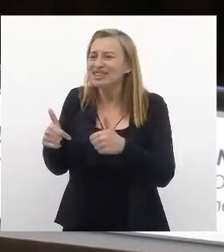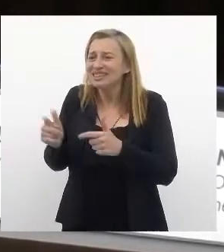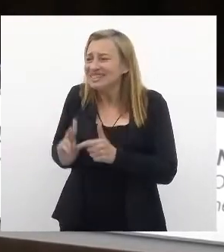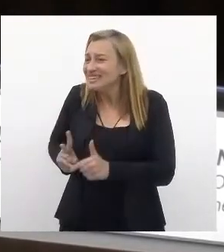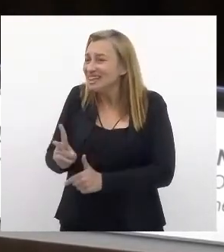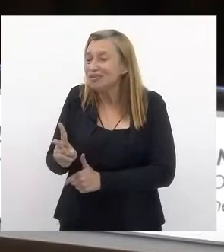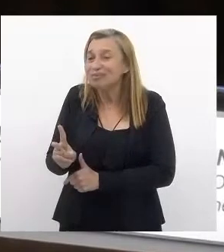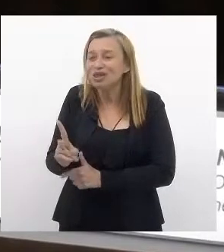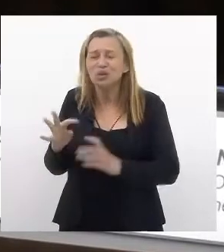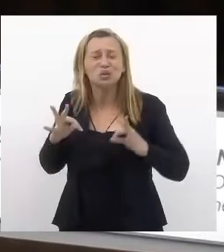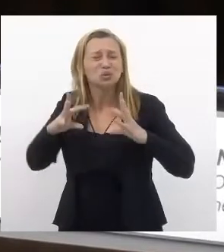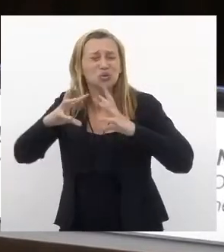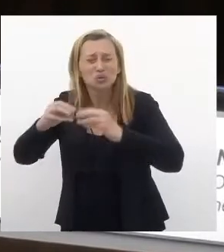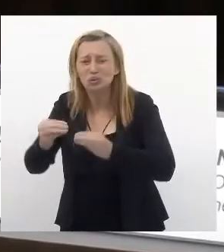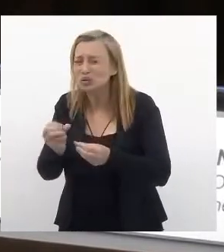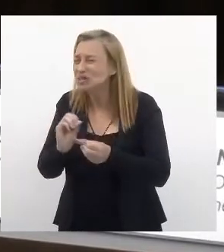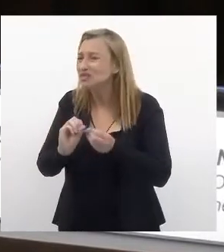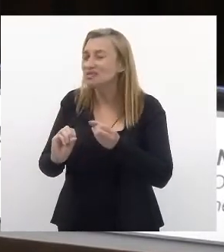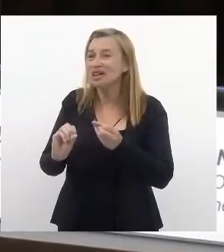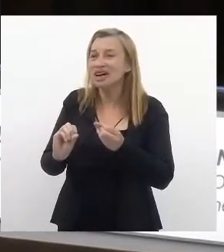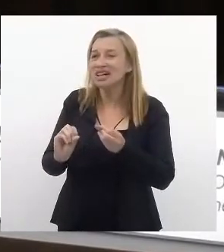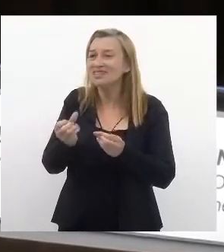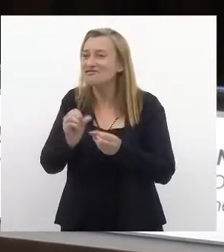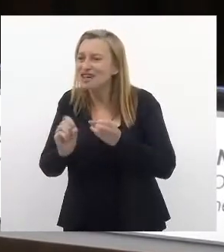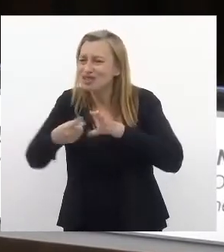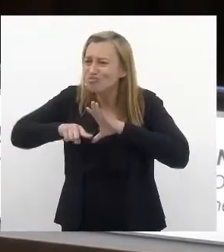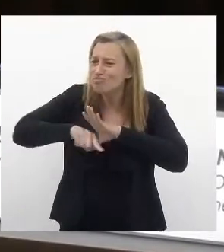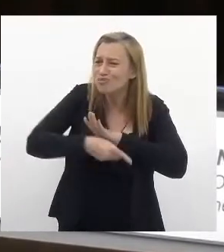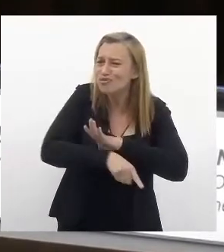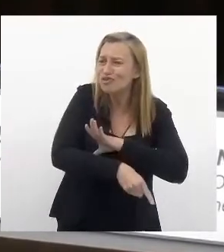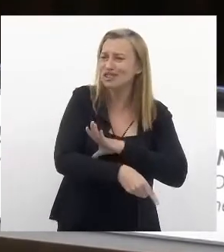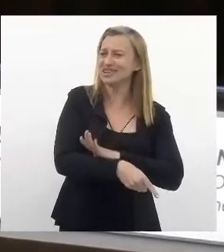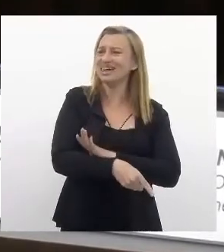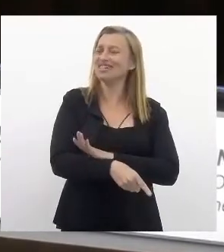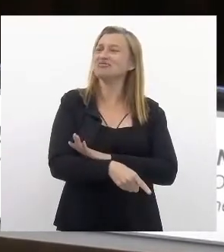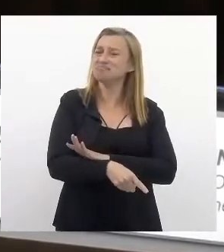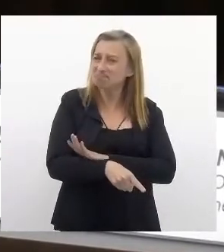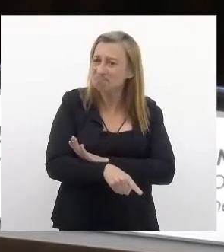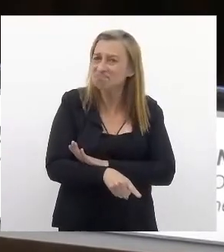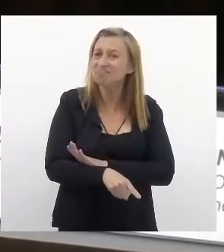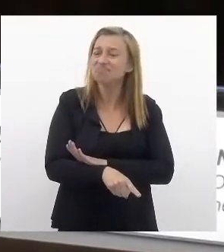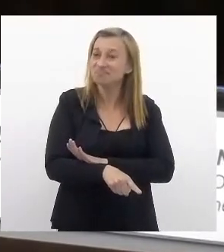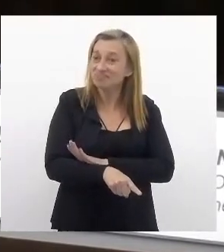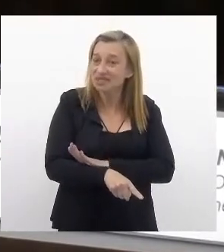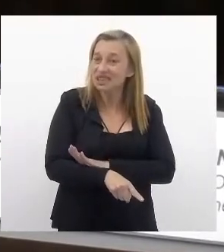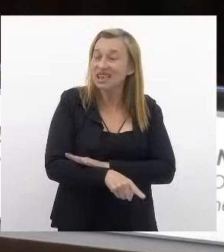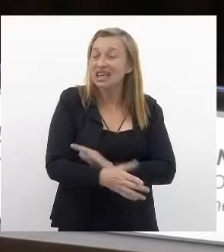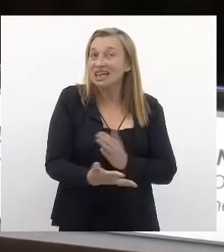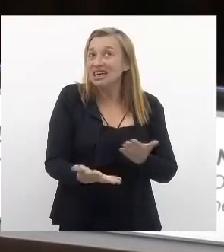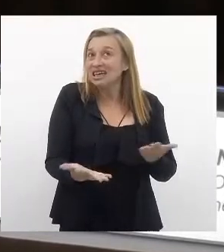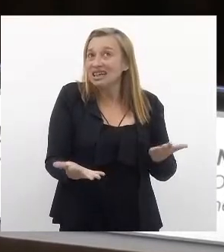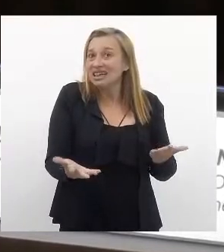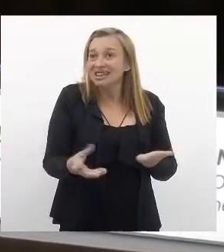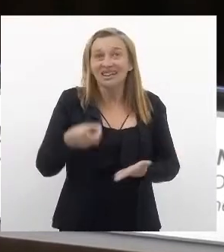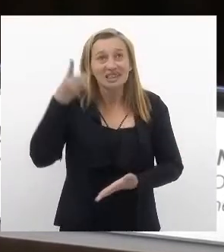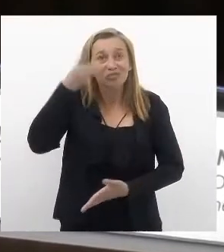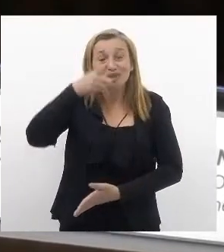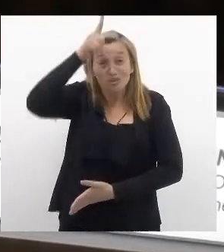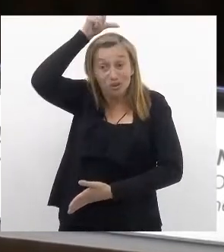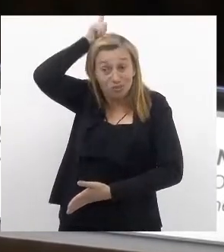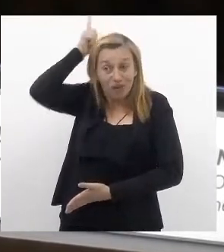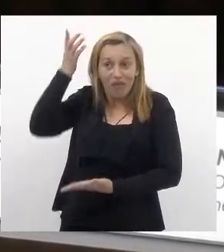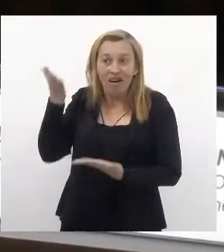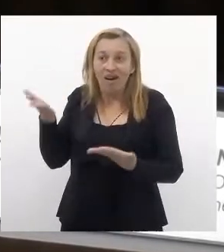sempre, tudo que faz com profundidade. E o deputado Luiz